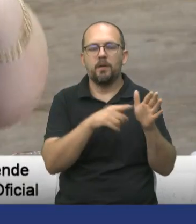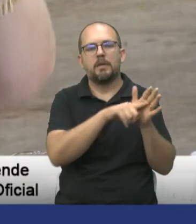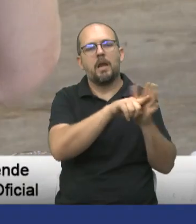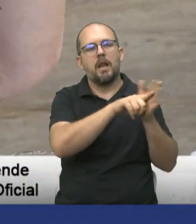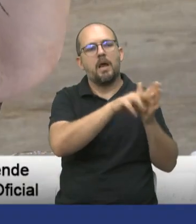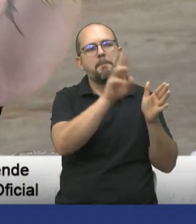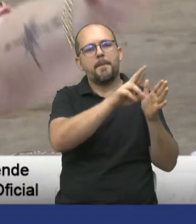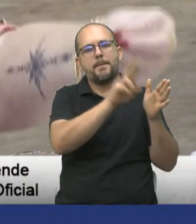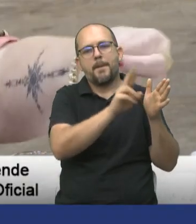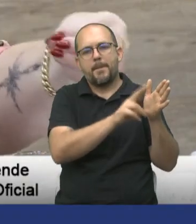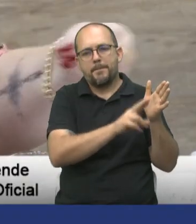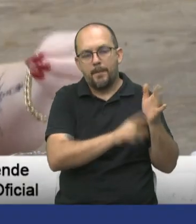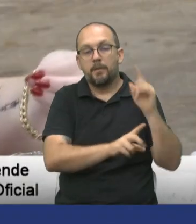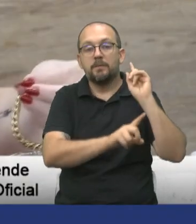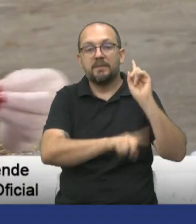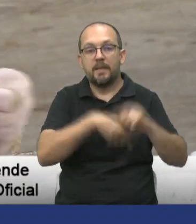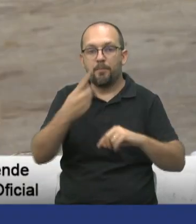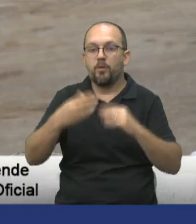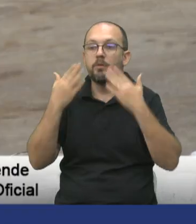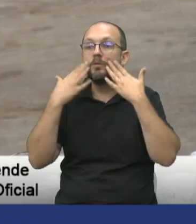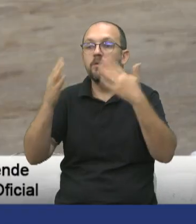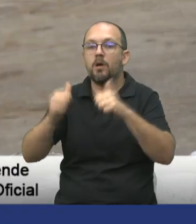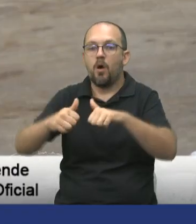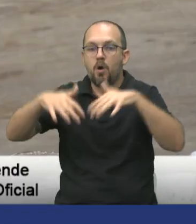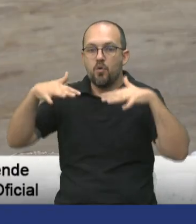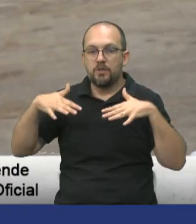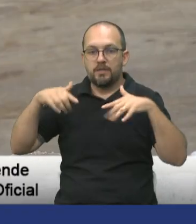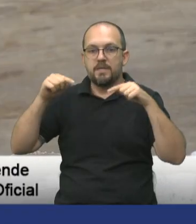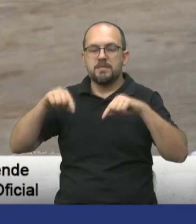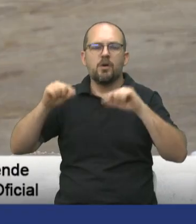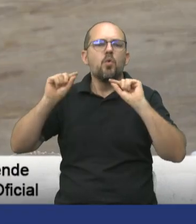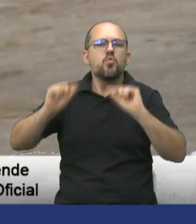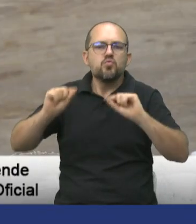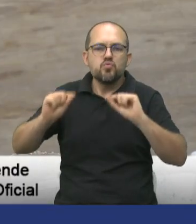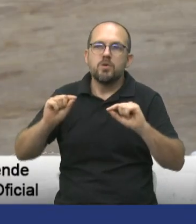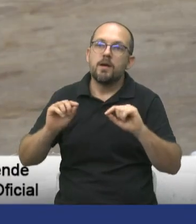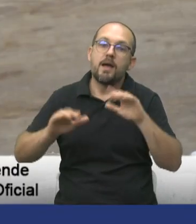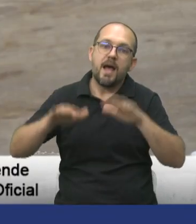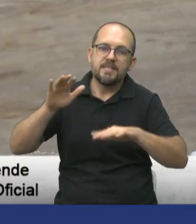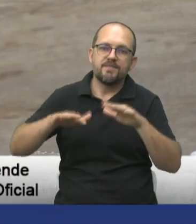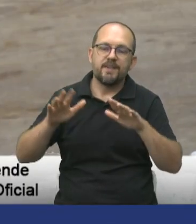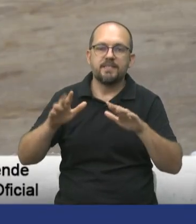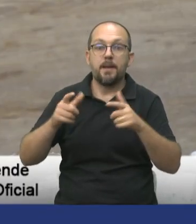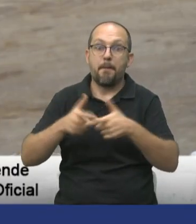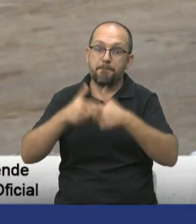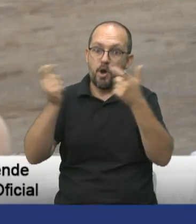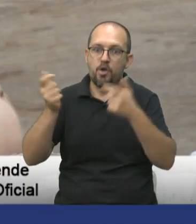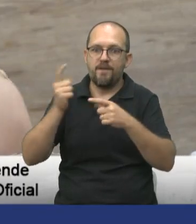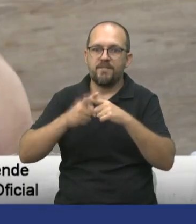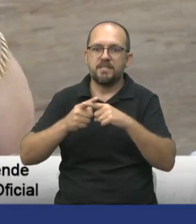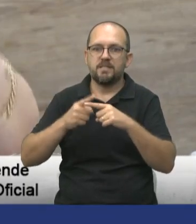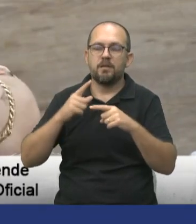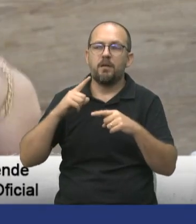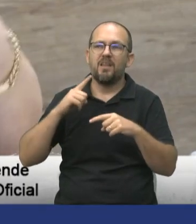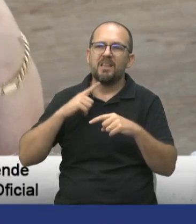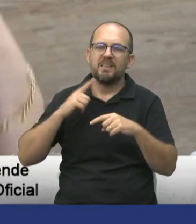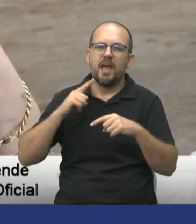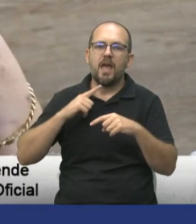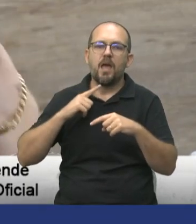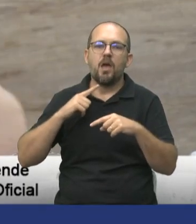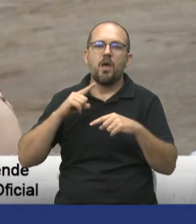Depois, nós vamos para a audiência pública, onde muitas vezes, na franca maioria das vezes, a gente só tem